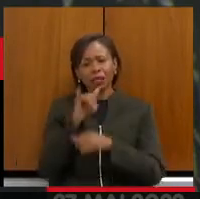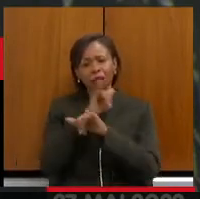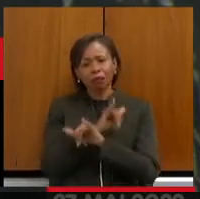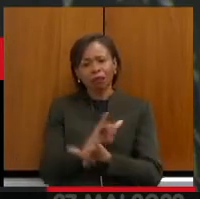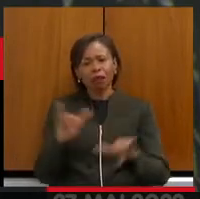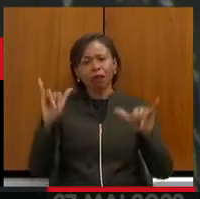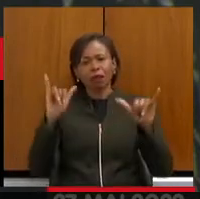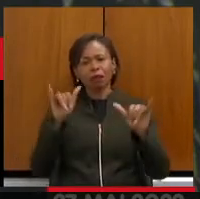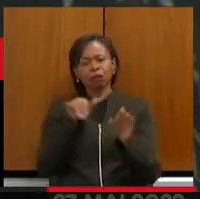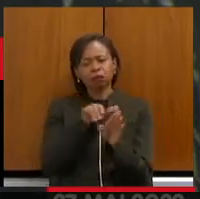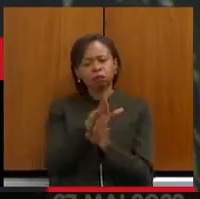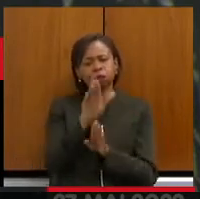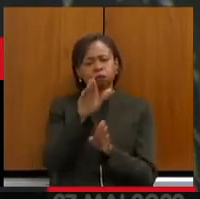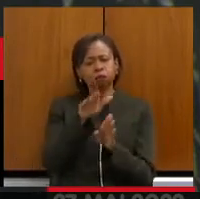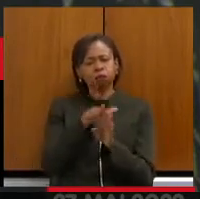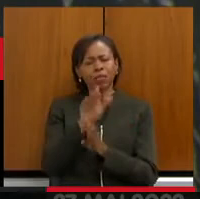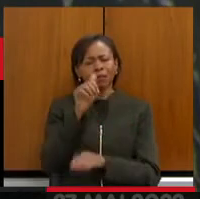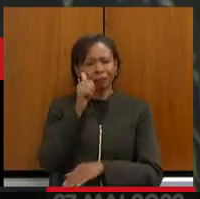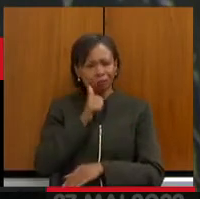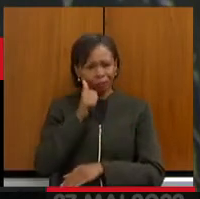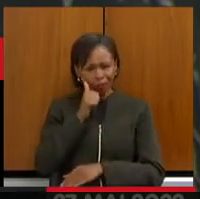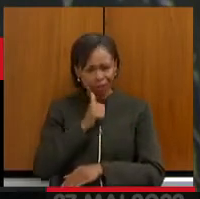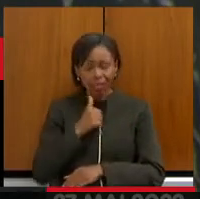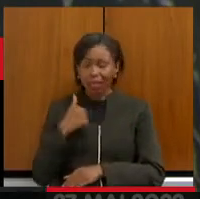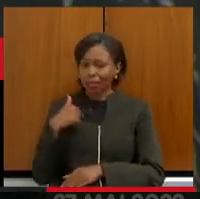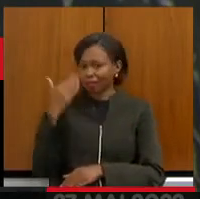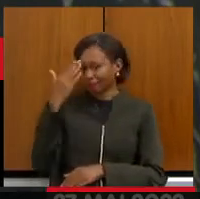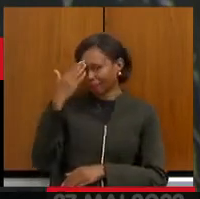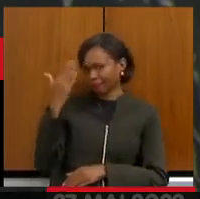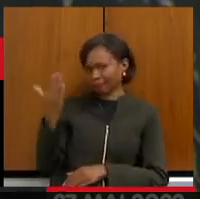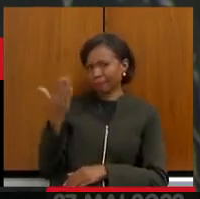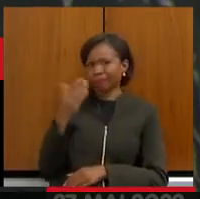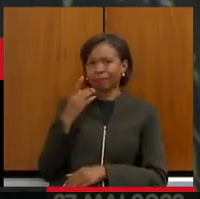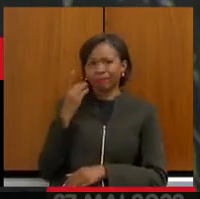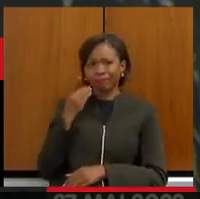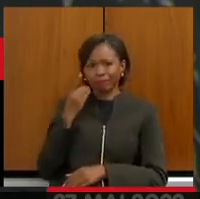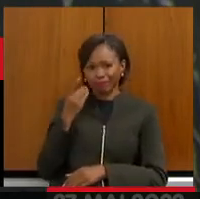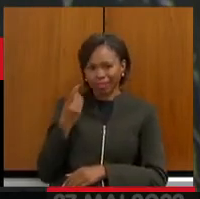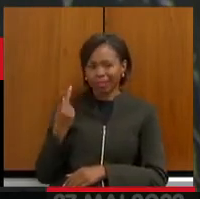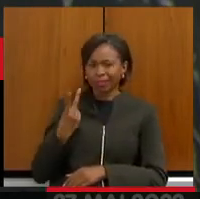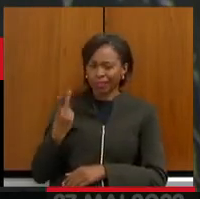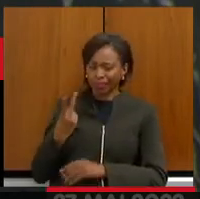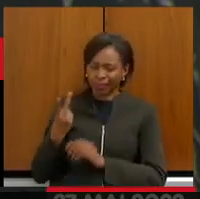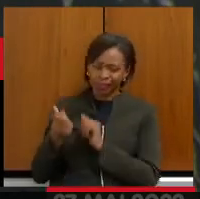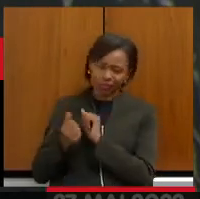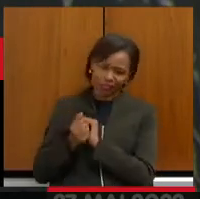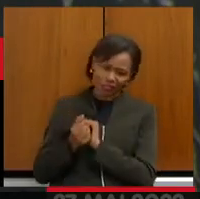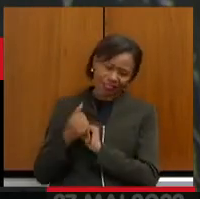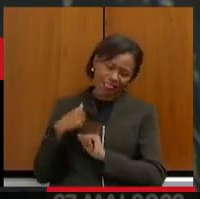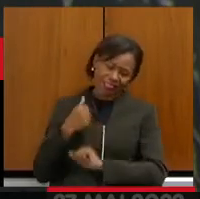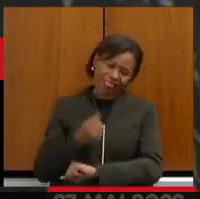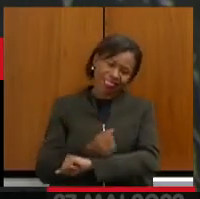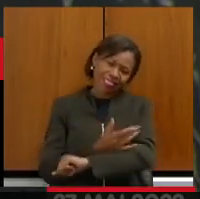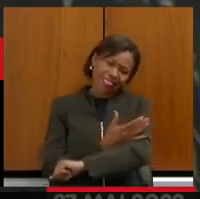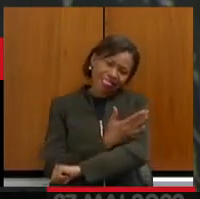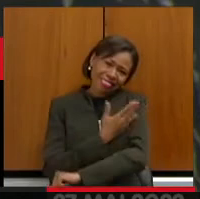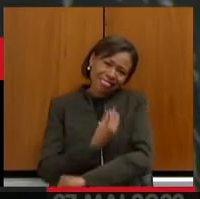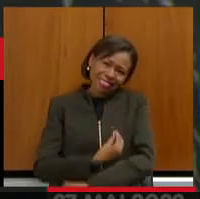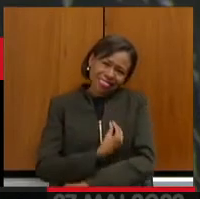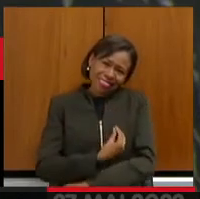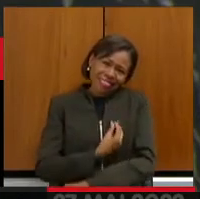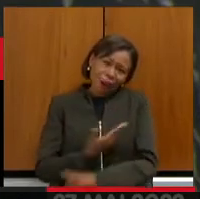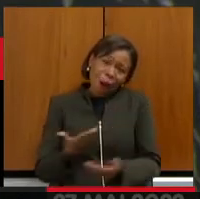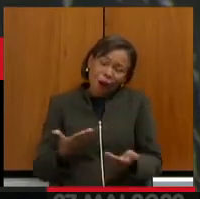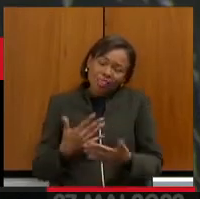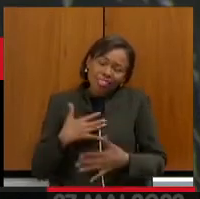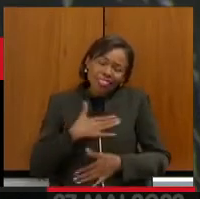mulheres da agradeço a deputada por fazer parte da minha vida muito emocionada de poder estar aqui hoje